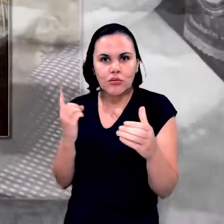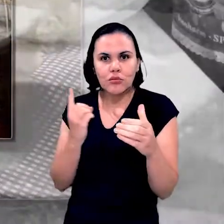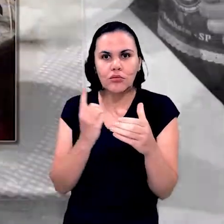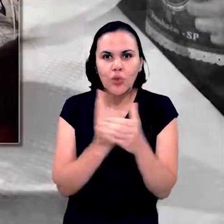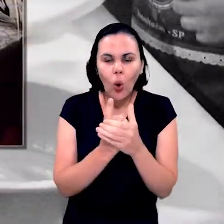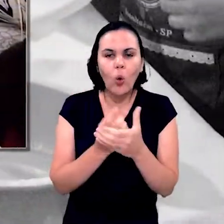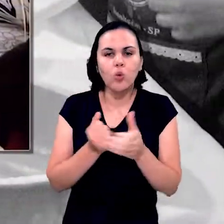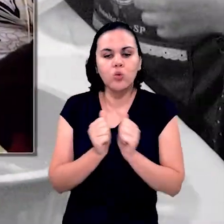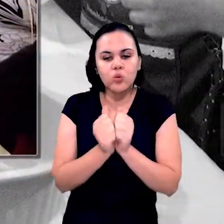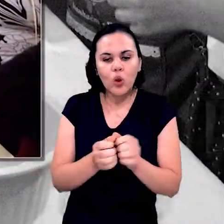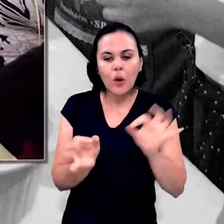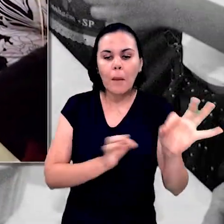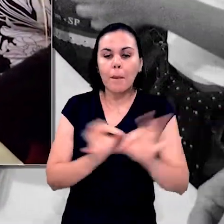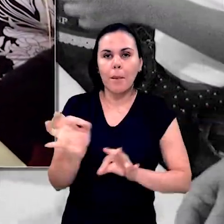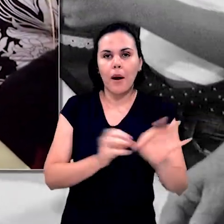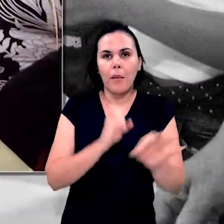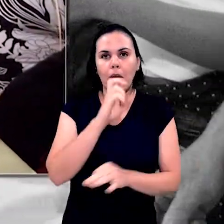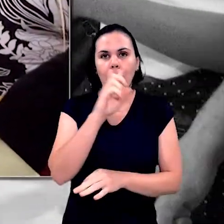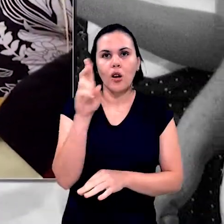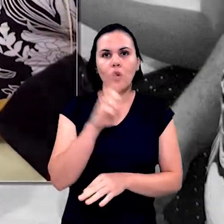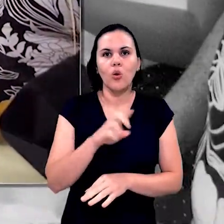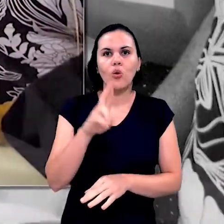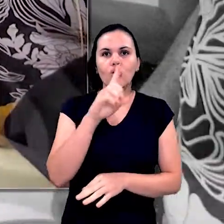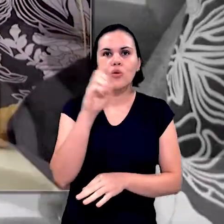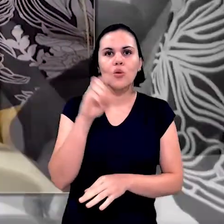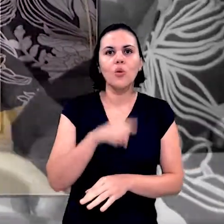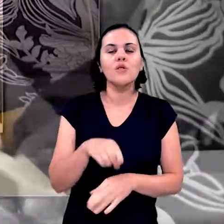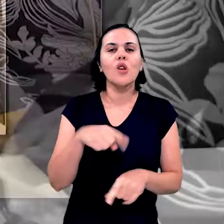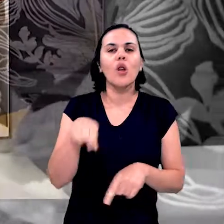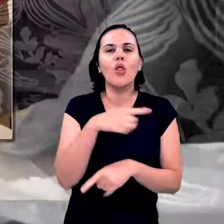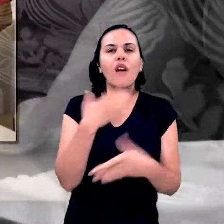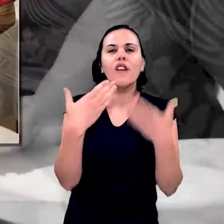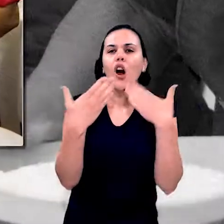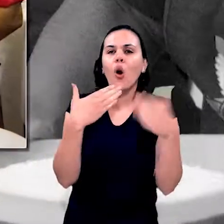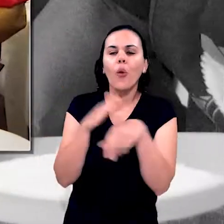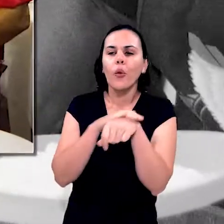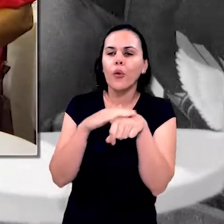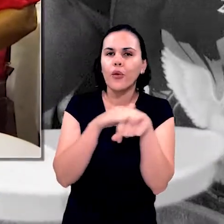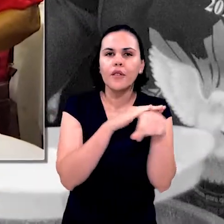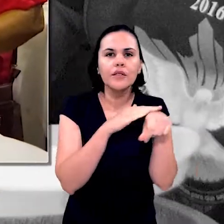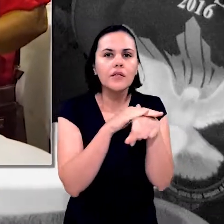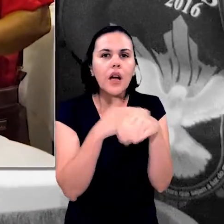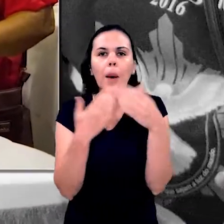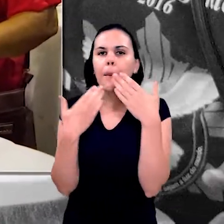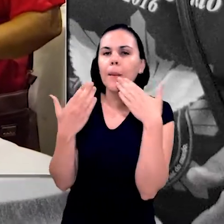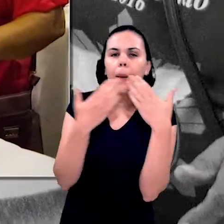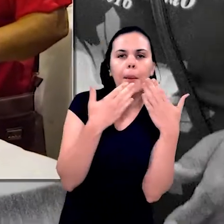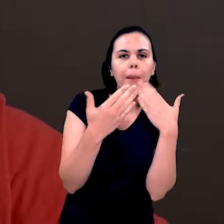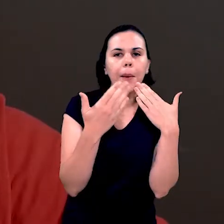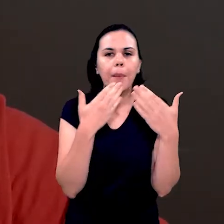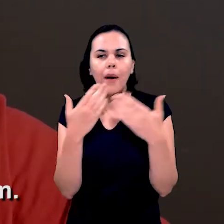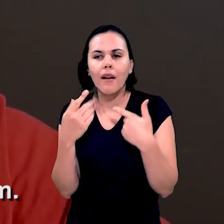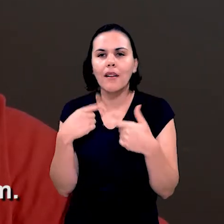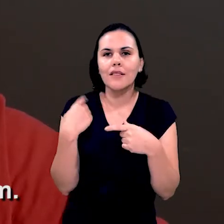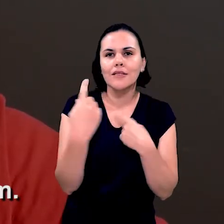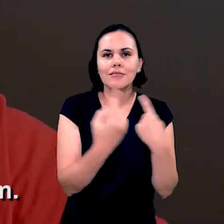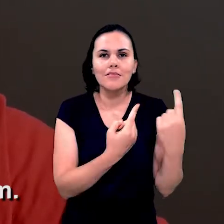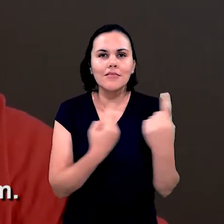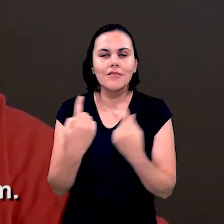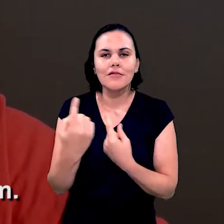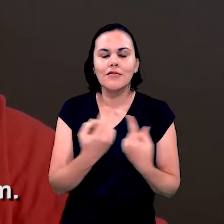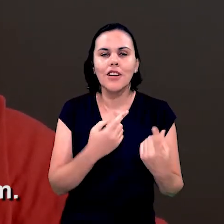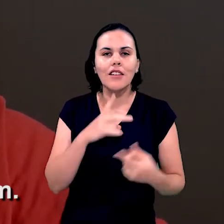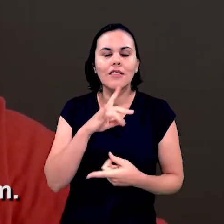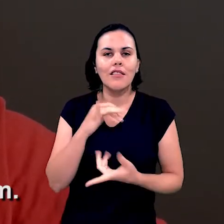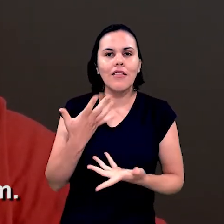parte da produção do cuscuz. É uma coisa muito bacana e a gente vai conversando também com as pessoas ao redor e vai